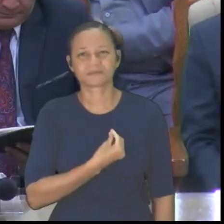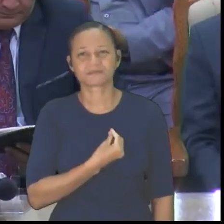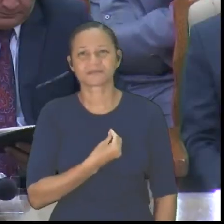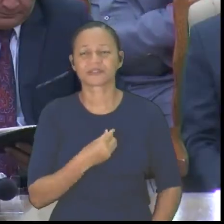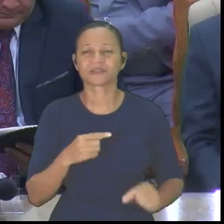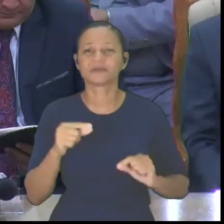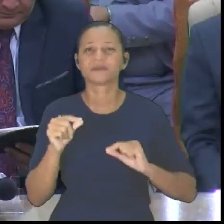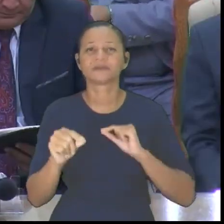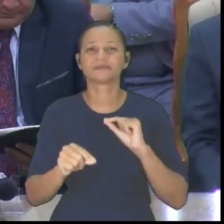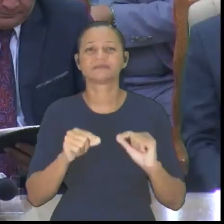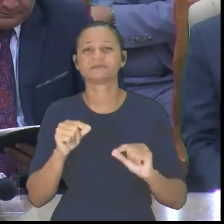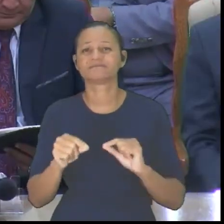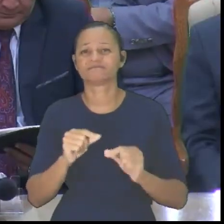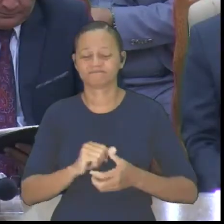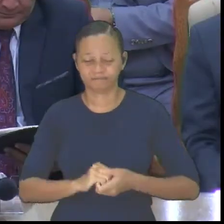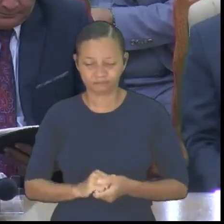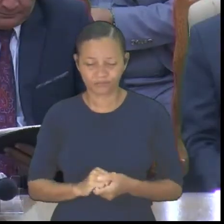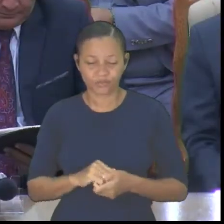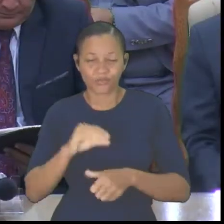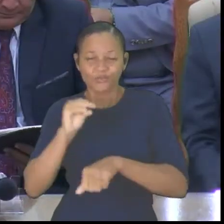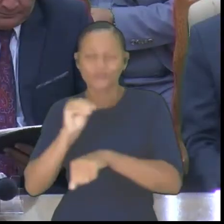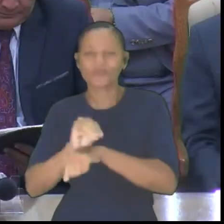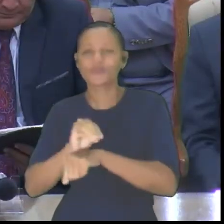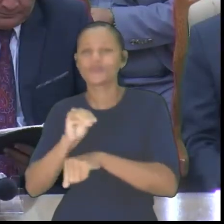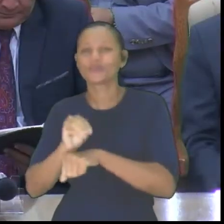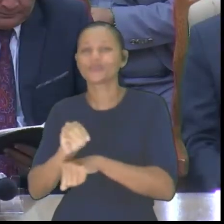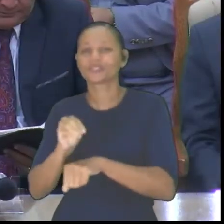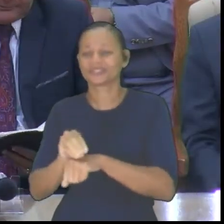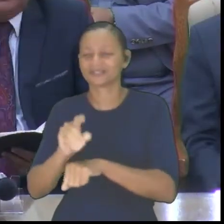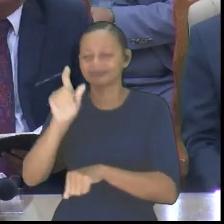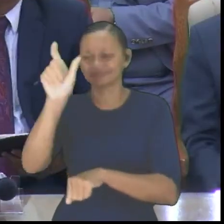que é a arte de cuidar de gente.